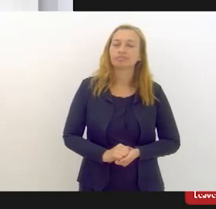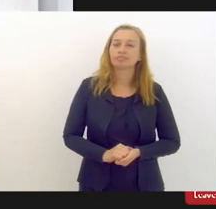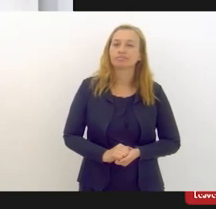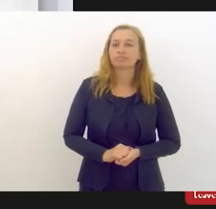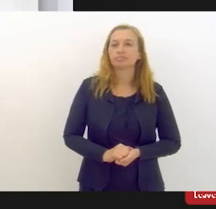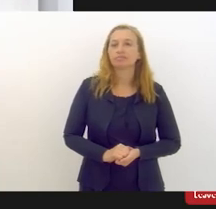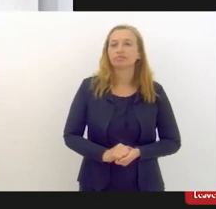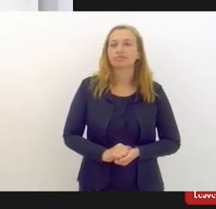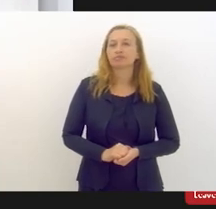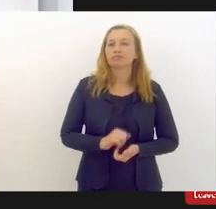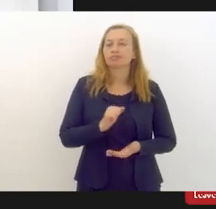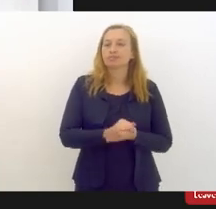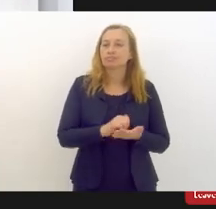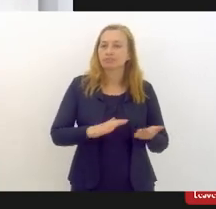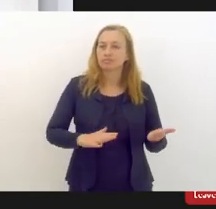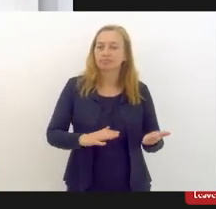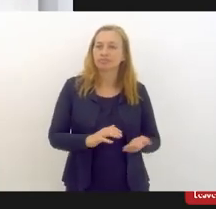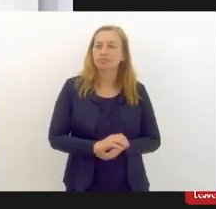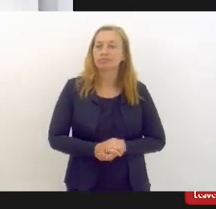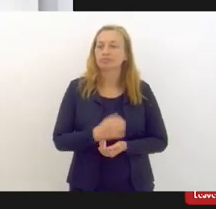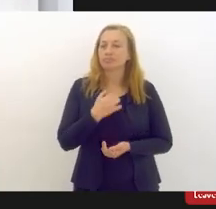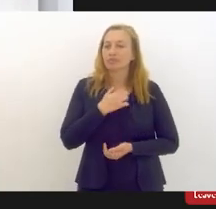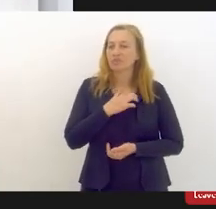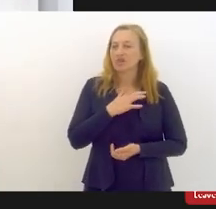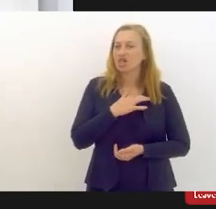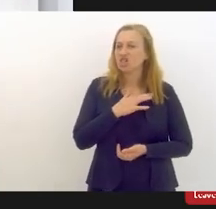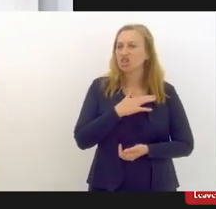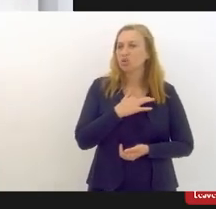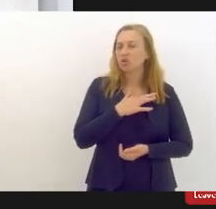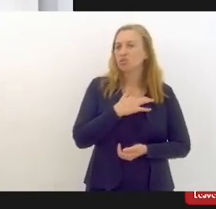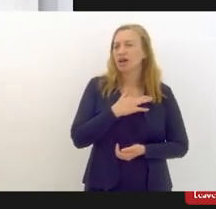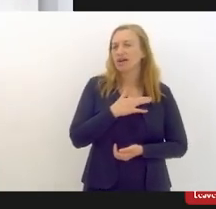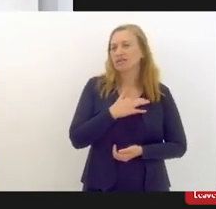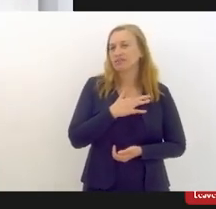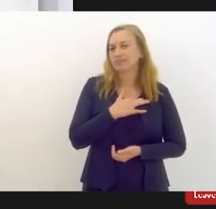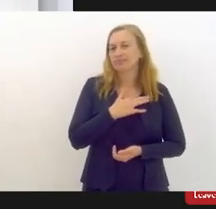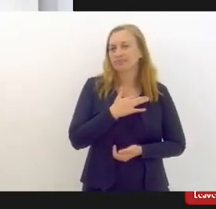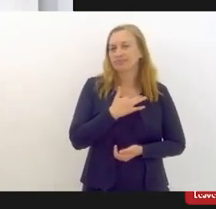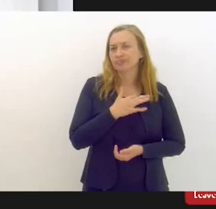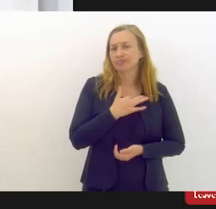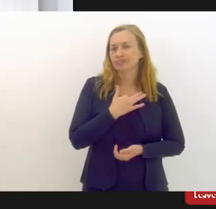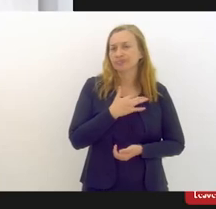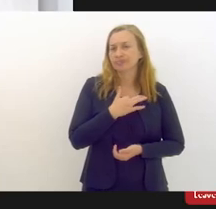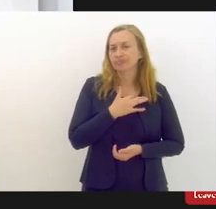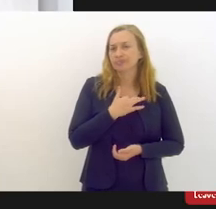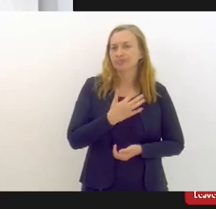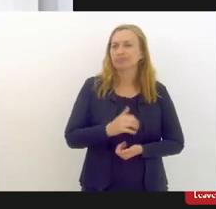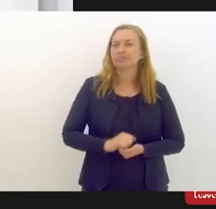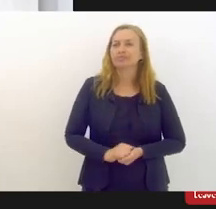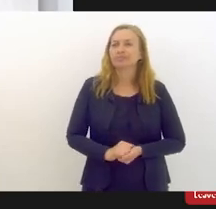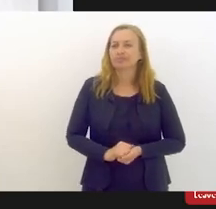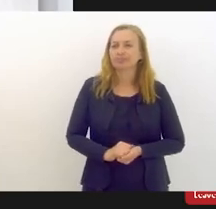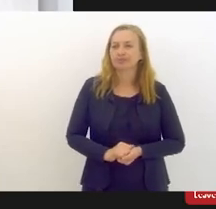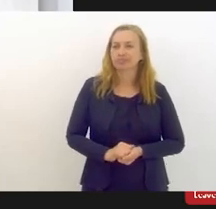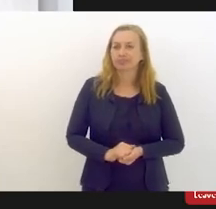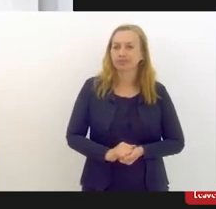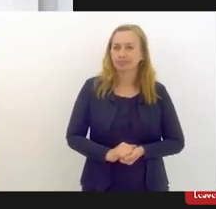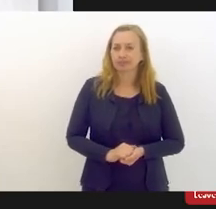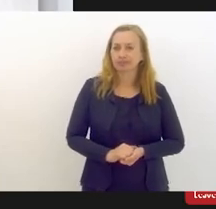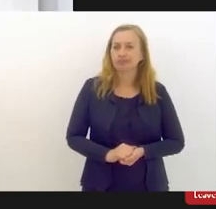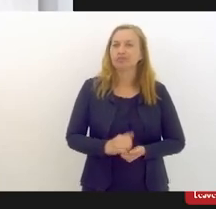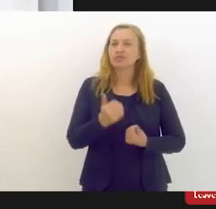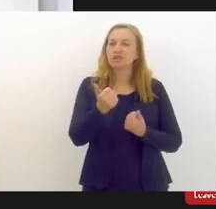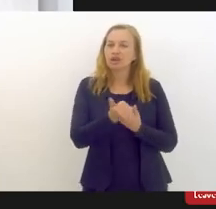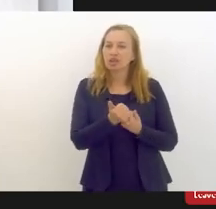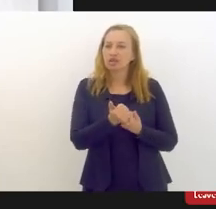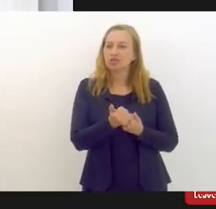Vivi, segue aí com a atividade. E aí eu vou complementar com algumas atividades envolvidas com instituições